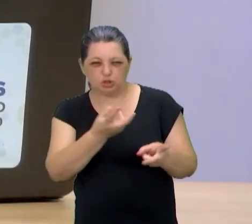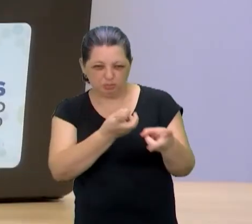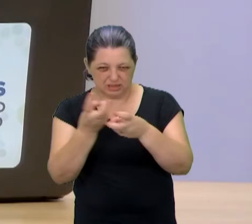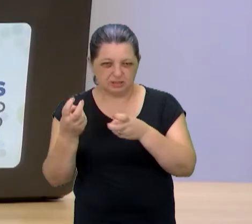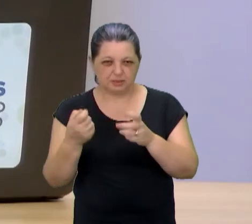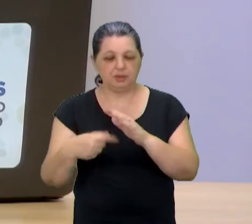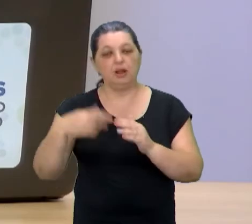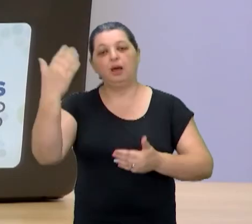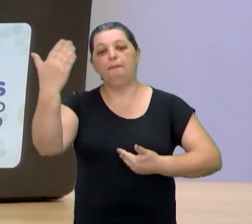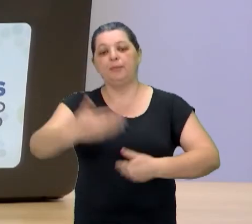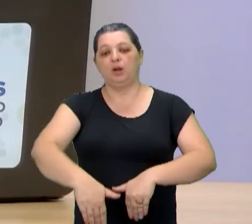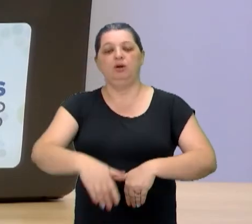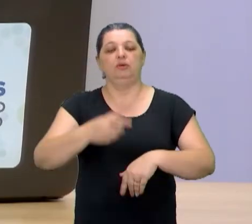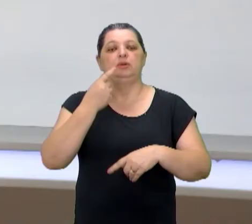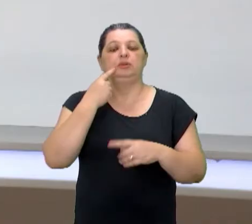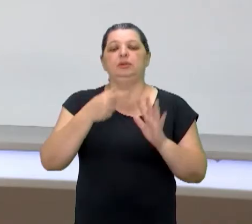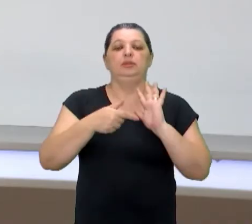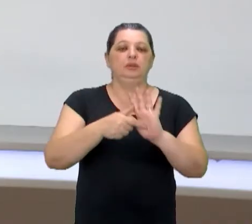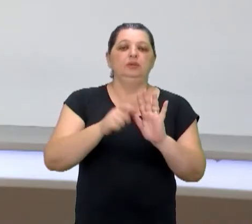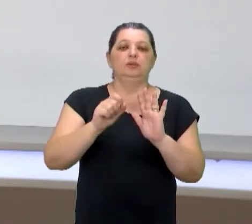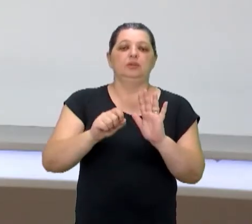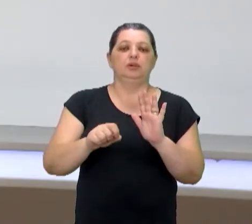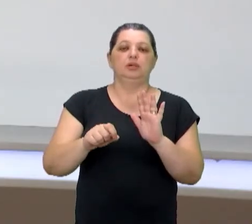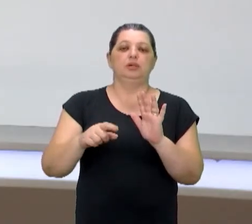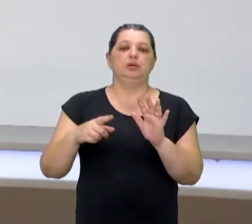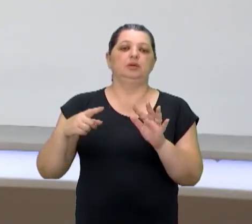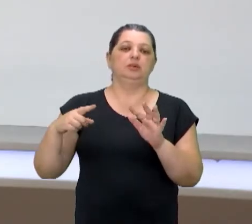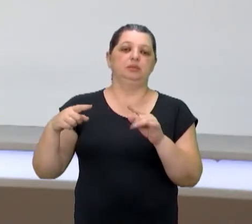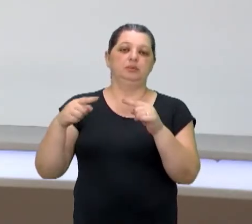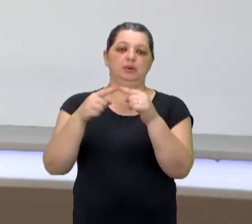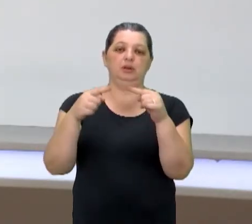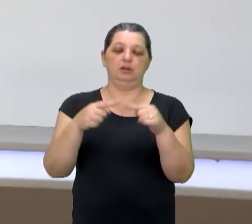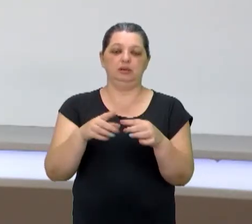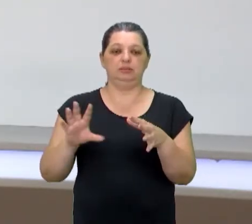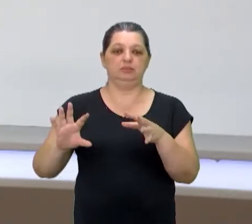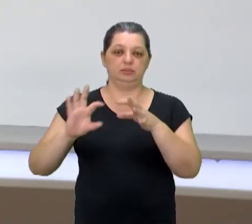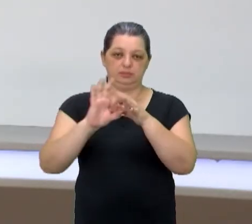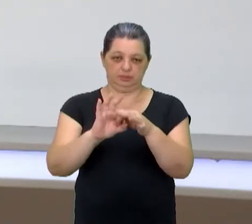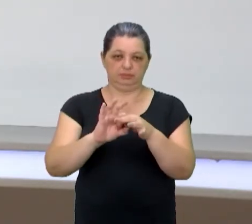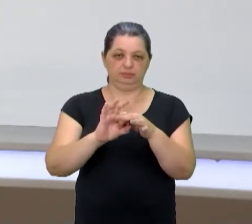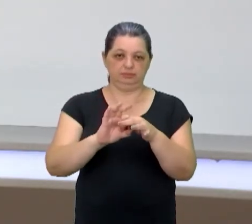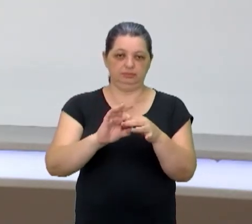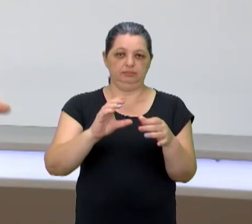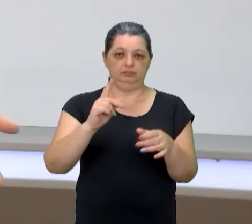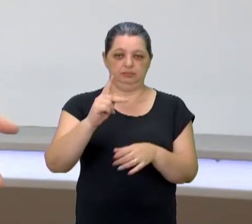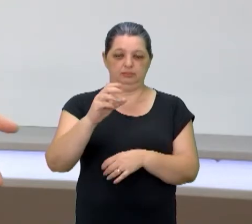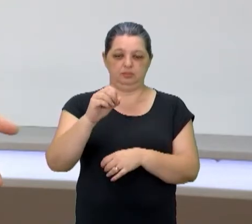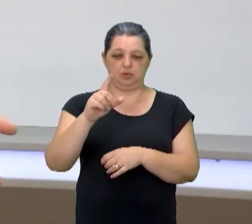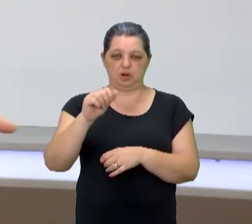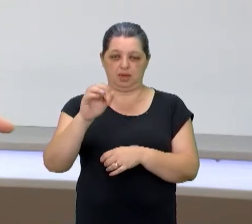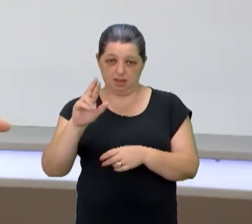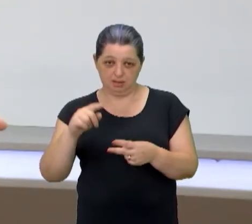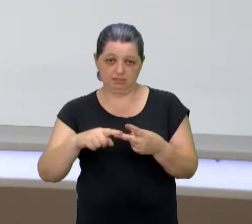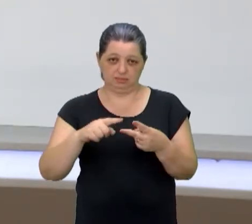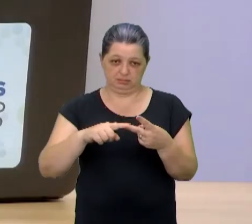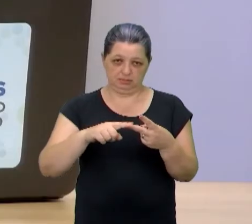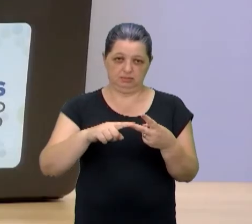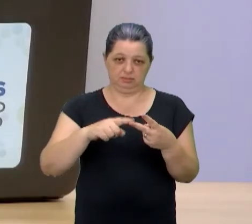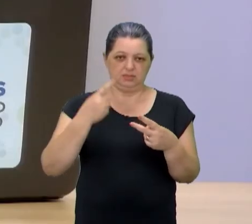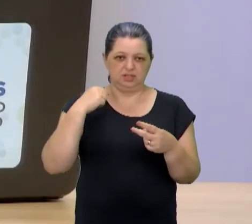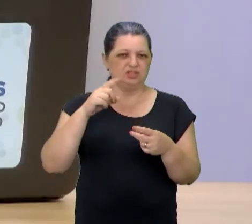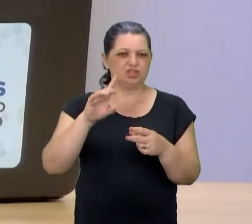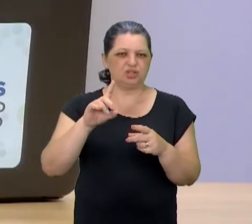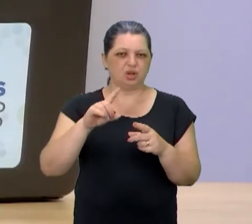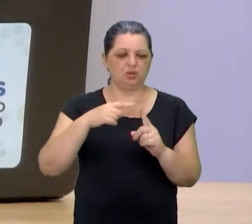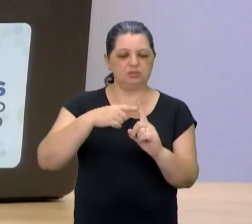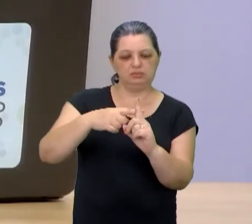repente, na prova tem lá, indique qual é a ligação polar e qual é a covalente. O que eu vou olhar? É só o sinalzinho,